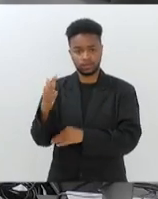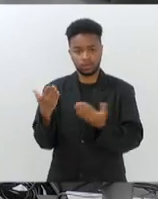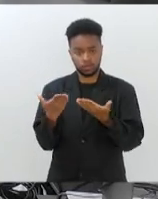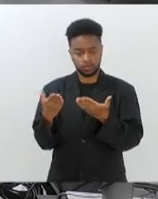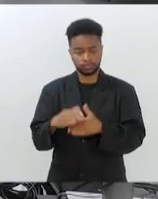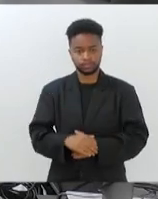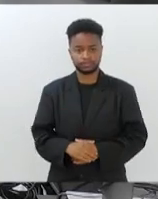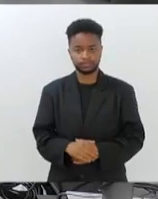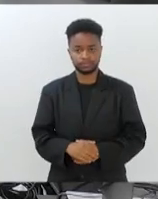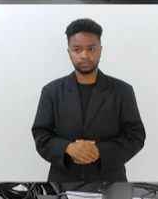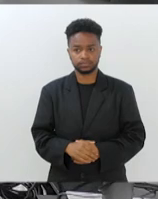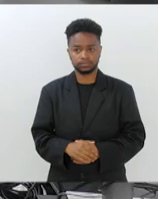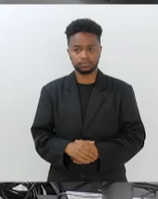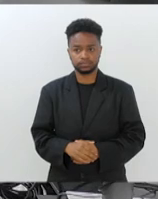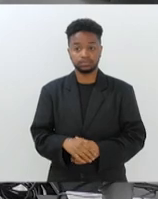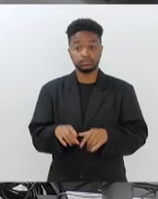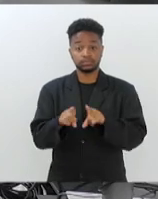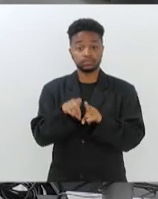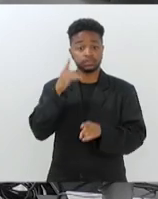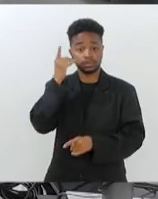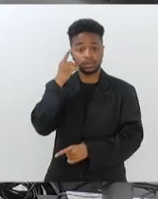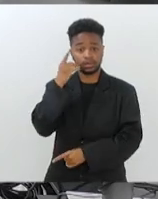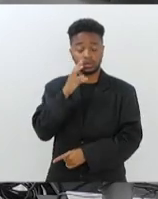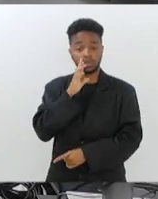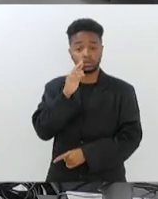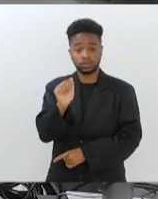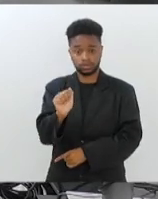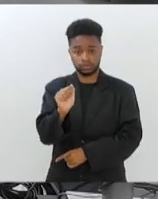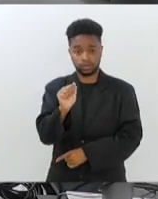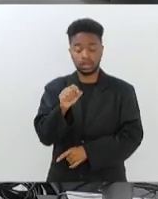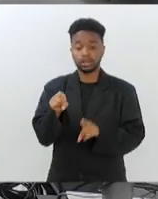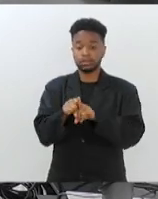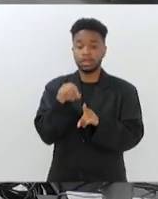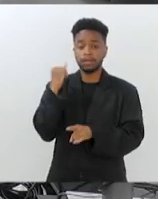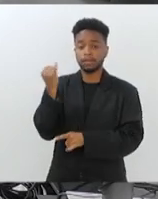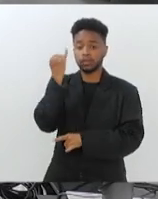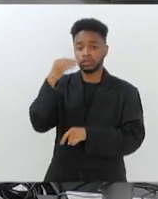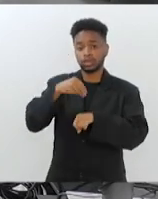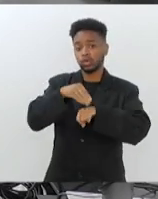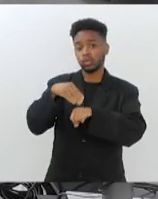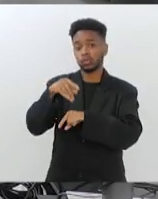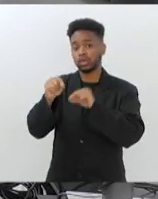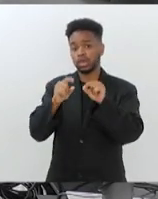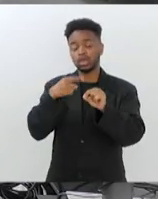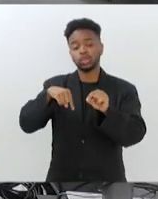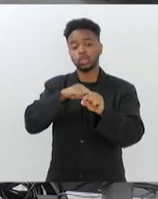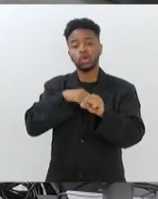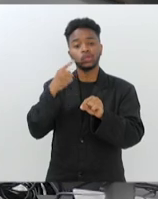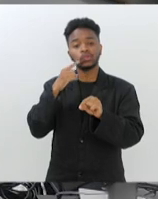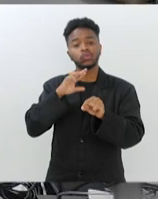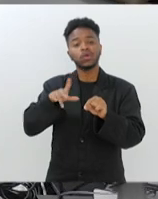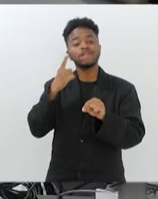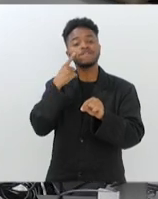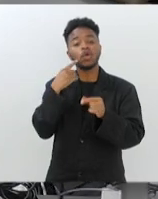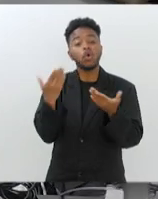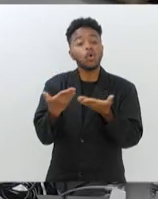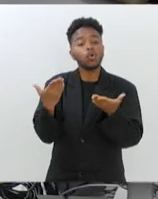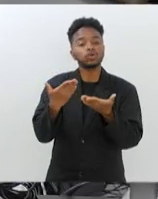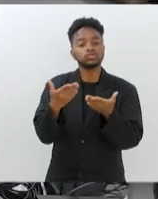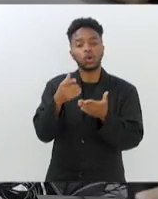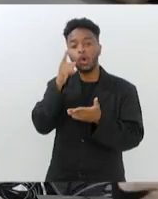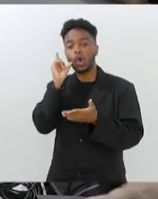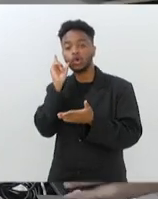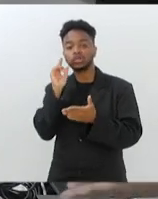e deputado Rodrigo mourinha cabe salientar que nós não estamos olhando de hoje de ontem para hoje o